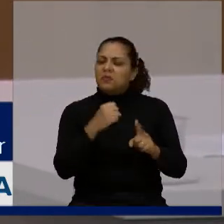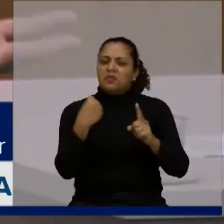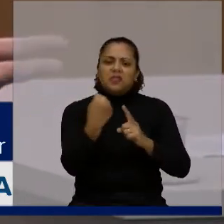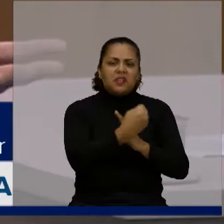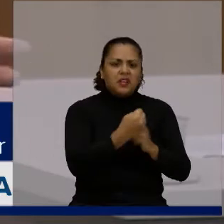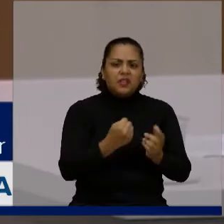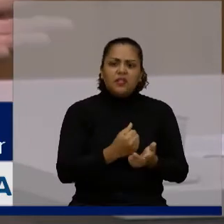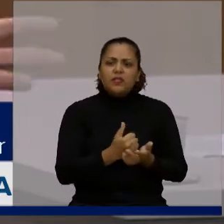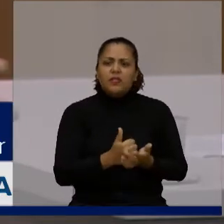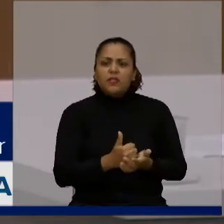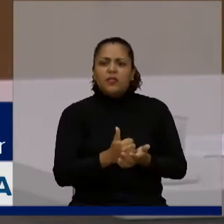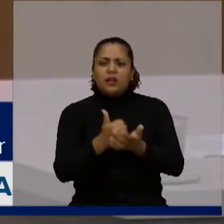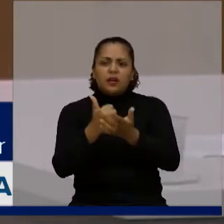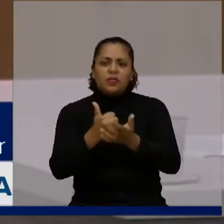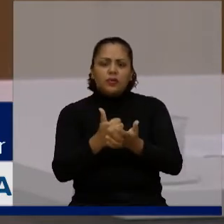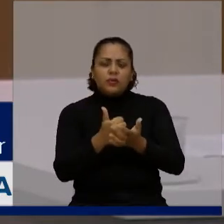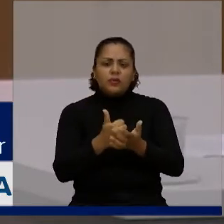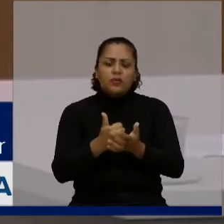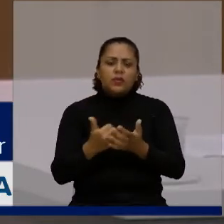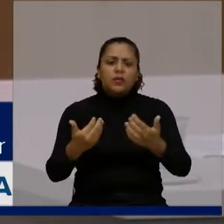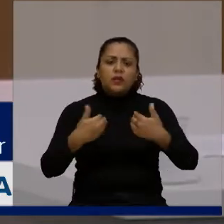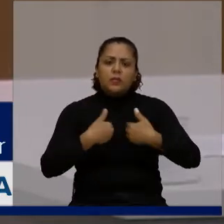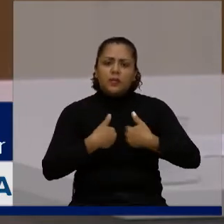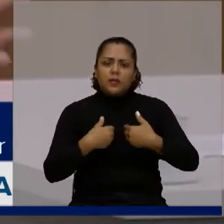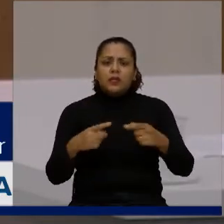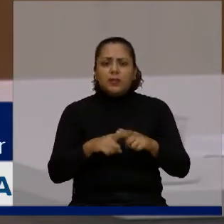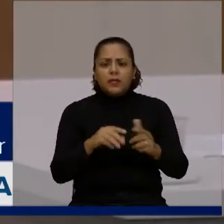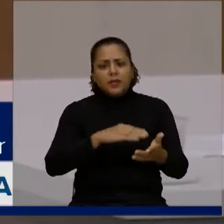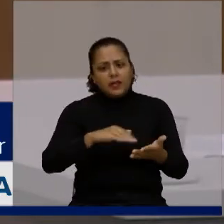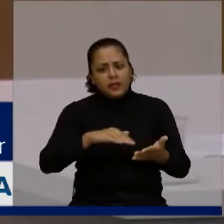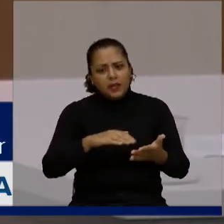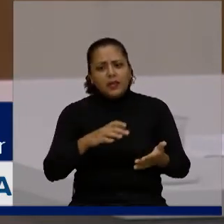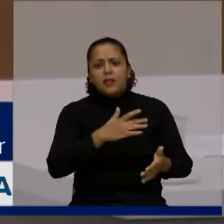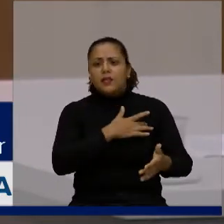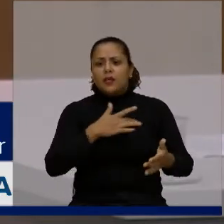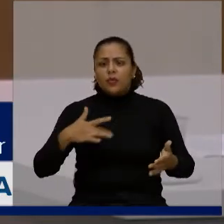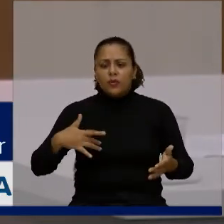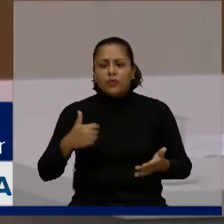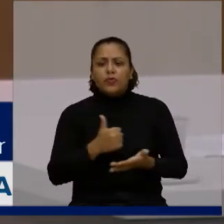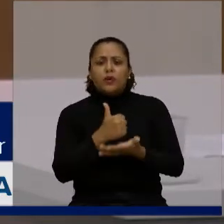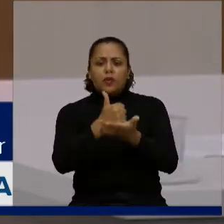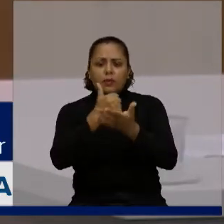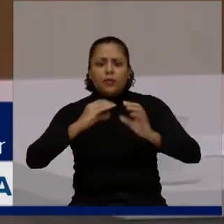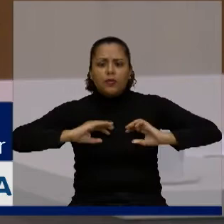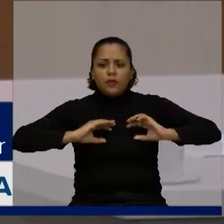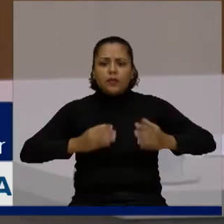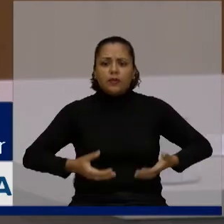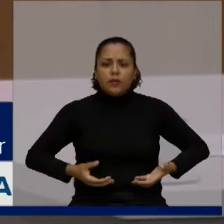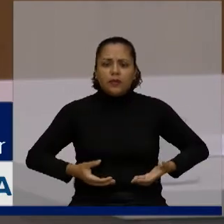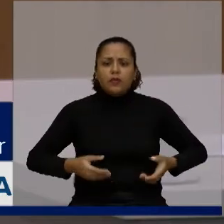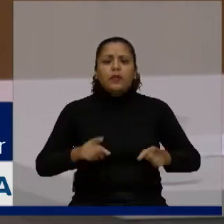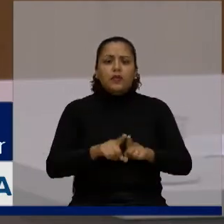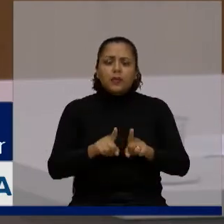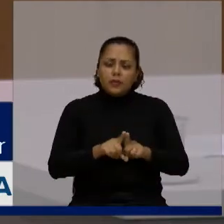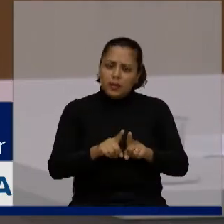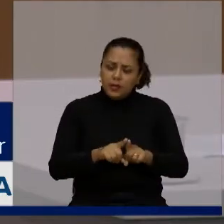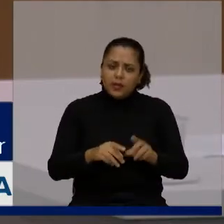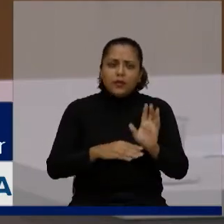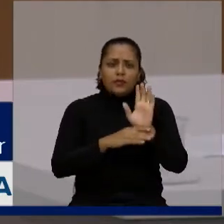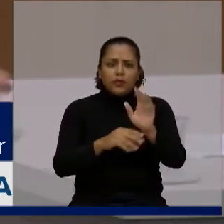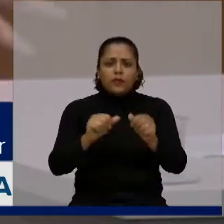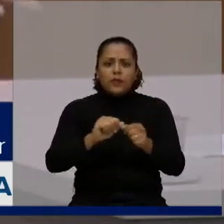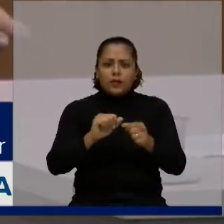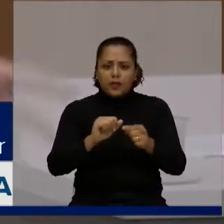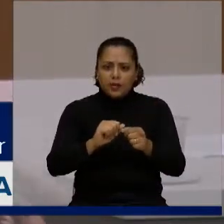da Secretaria de Saúde, de Apoio ao Cidadão, da Educação, que ajudou a montar o programa RIA, que